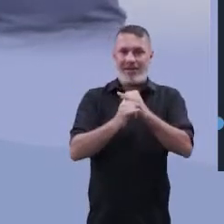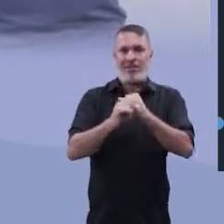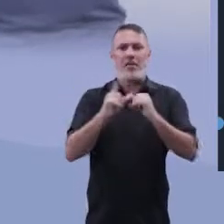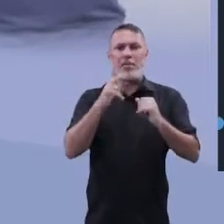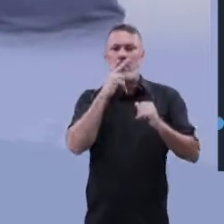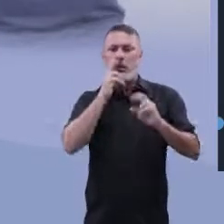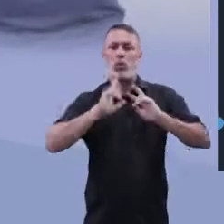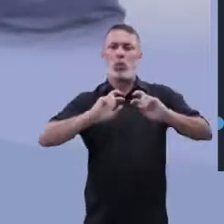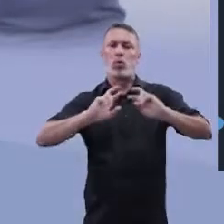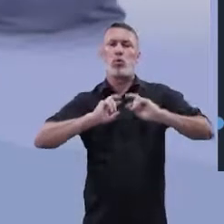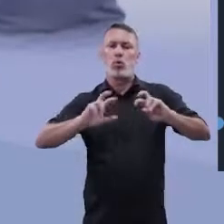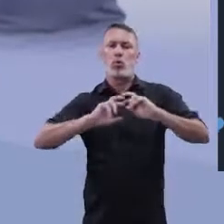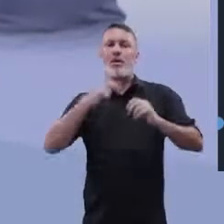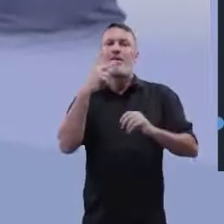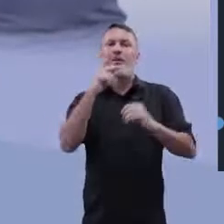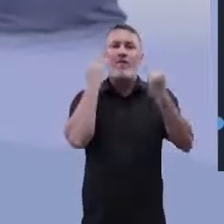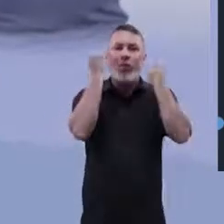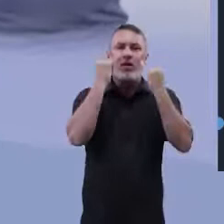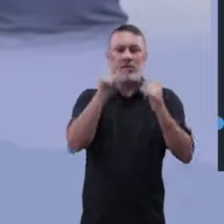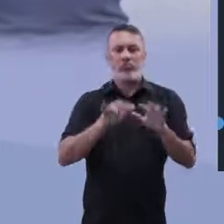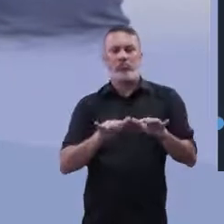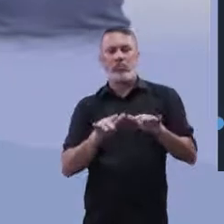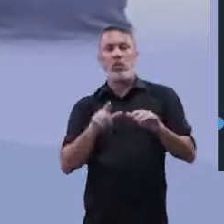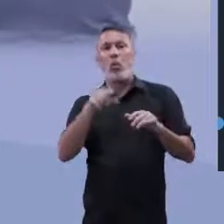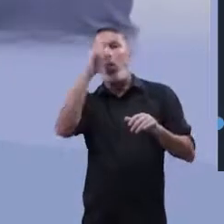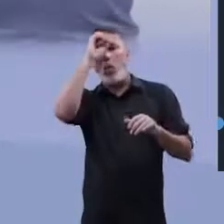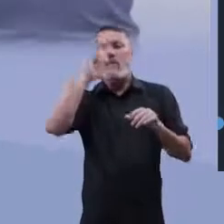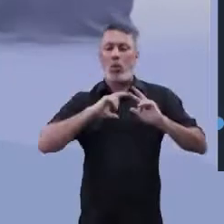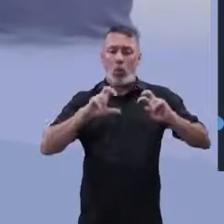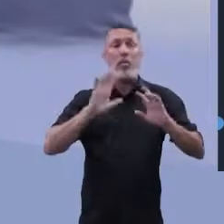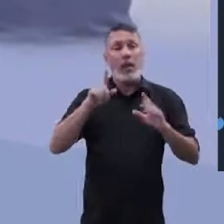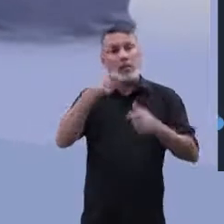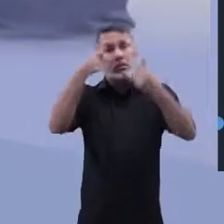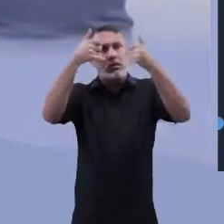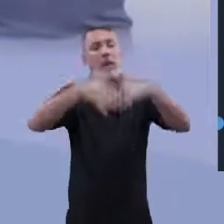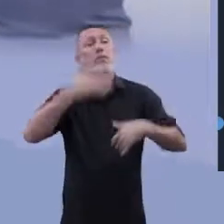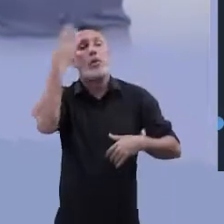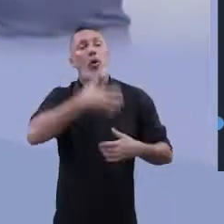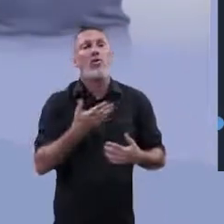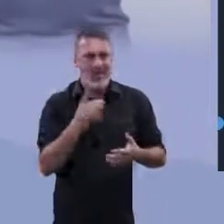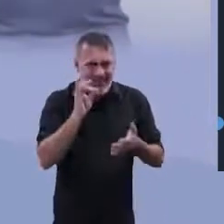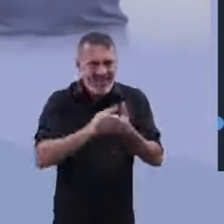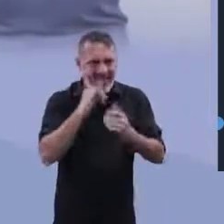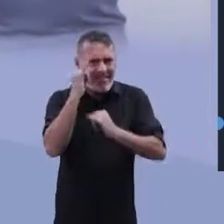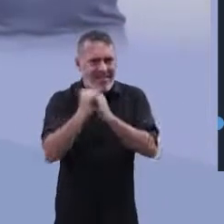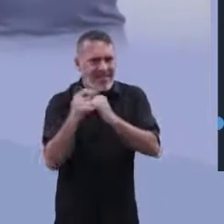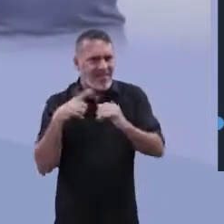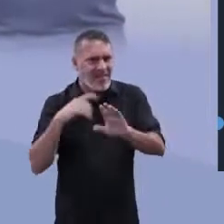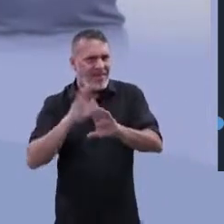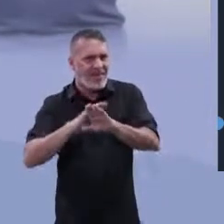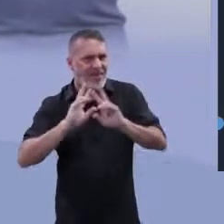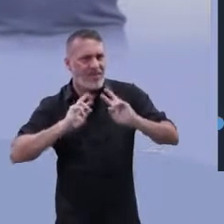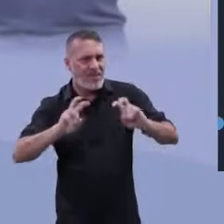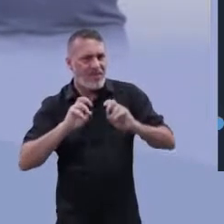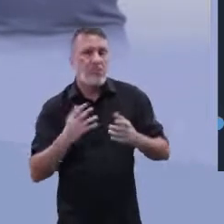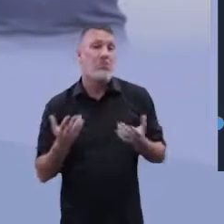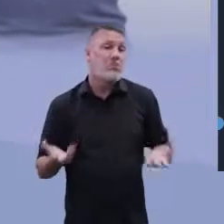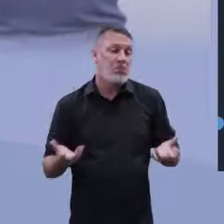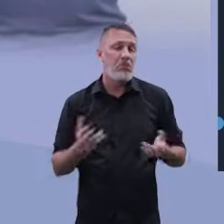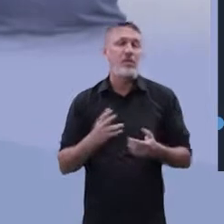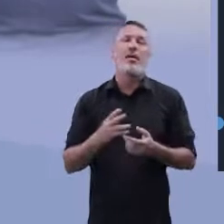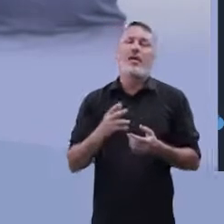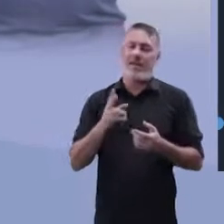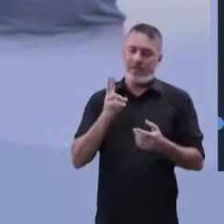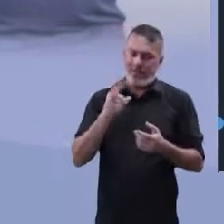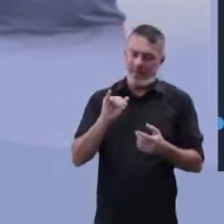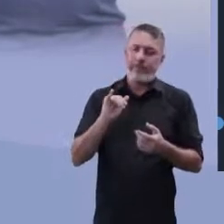seja desenvolvida ou sem que haja uma explicação como isso acontece. Então, meu aluno, ele vai ser penalizado com